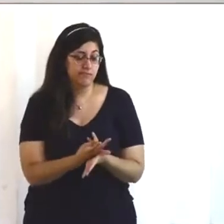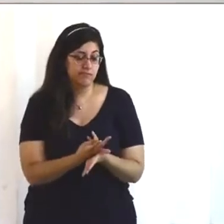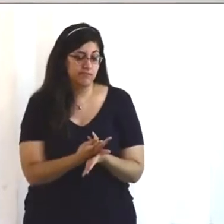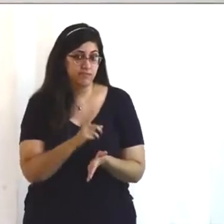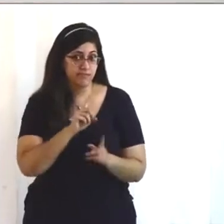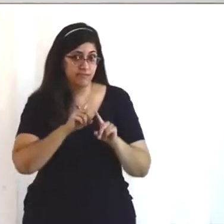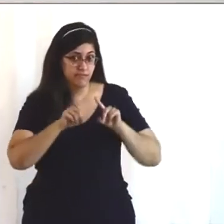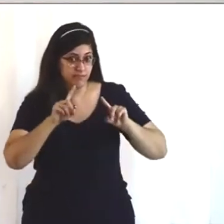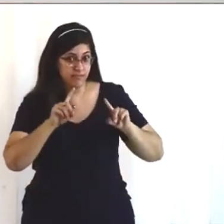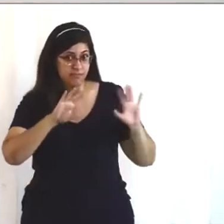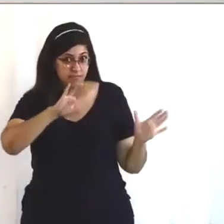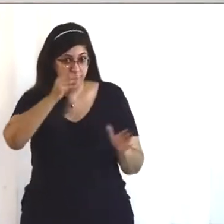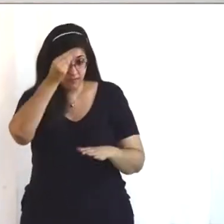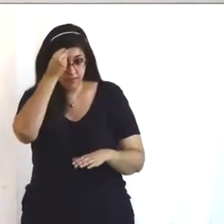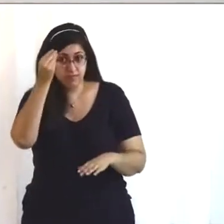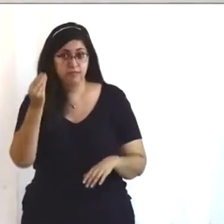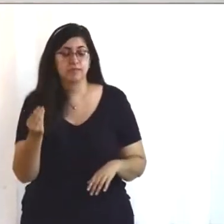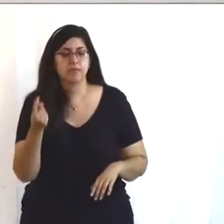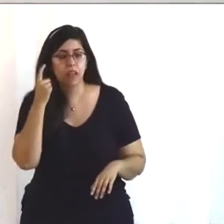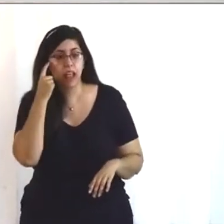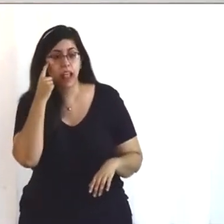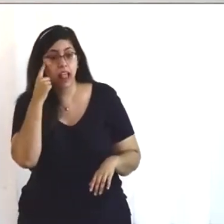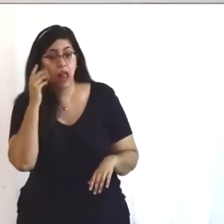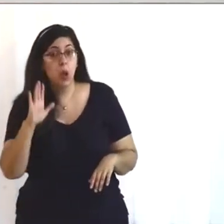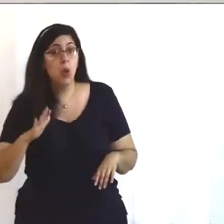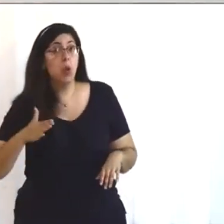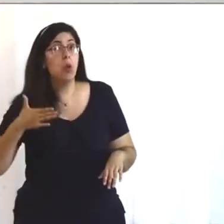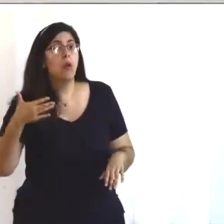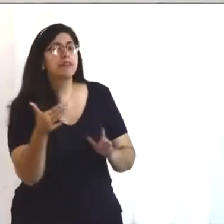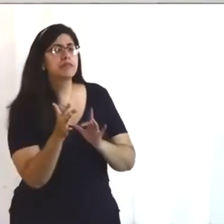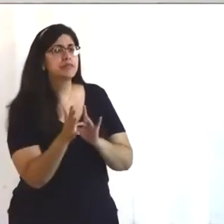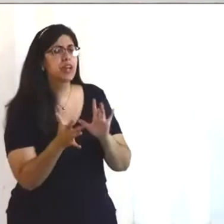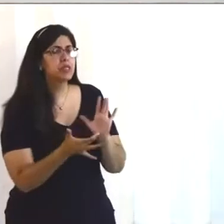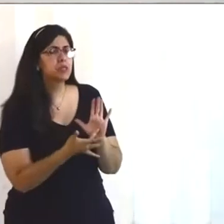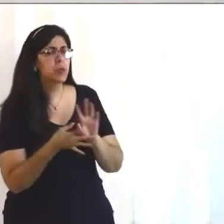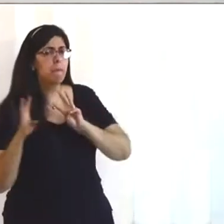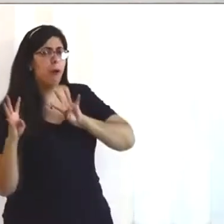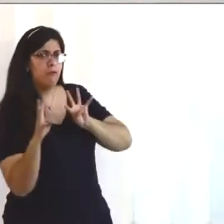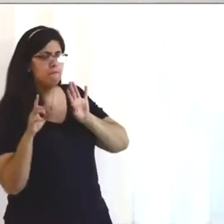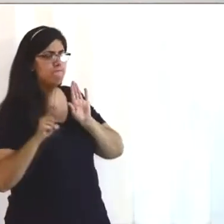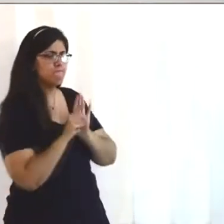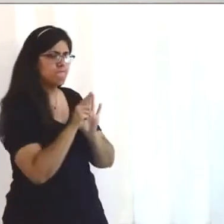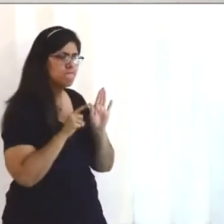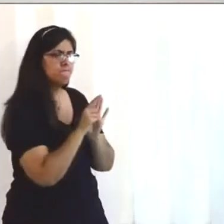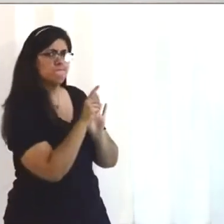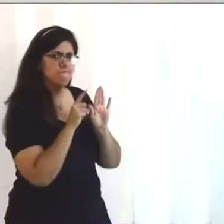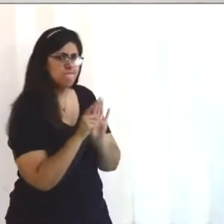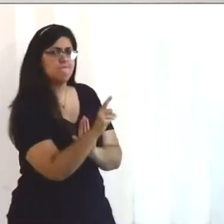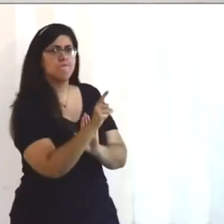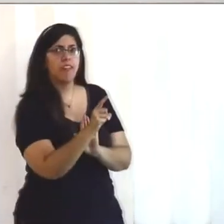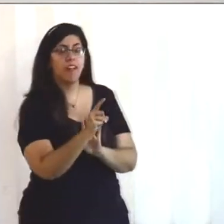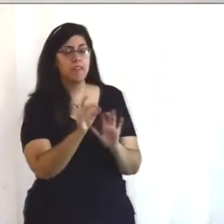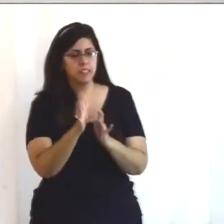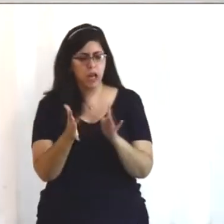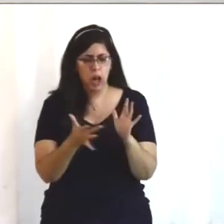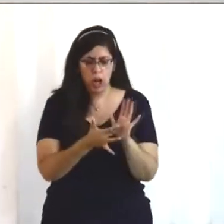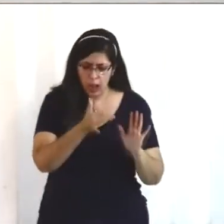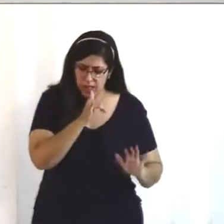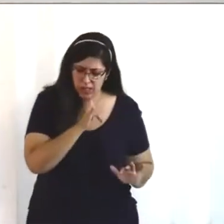Então é nesse momento que Jesus reage, versículo 23, convoca a todos e começa a falar